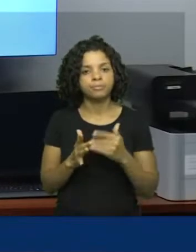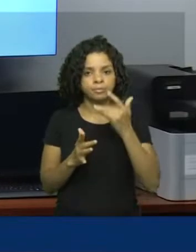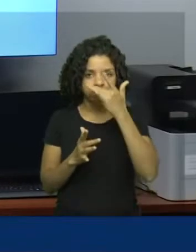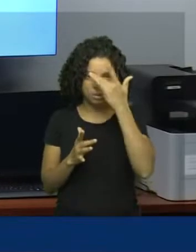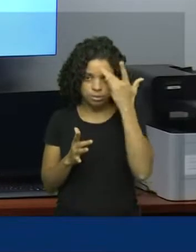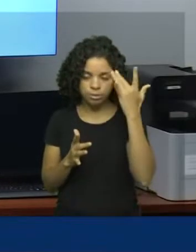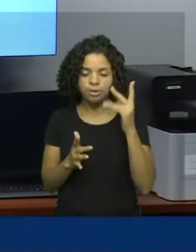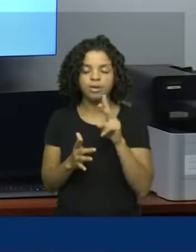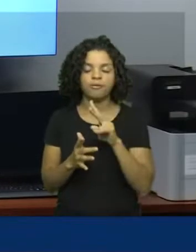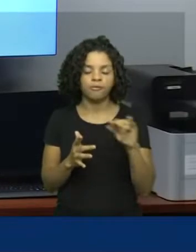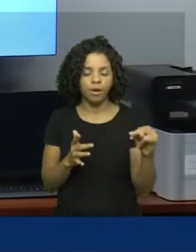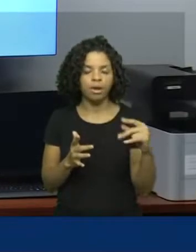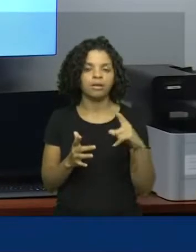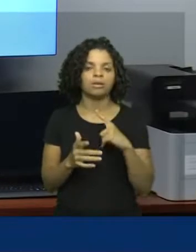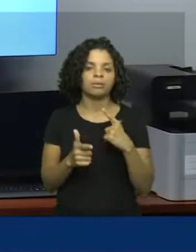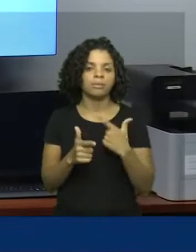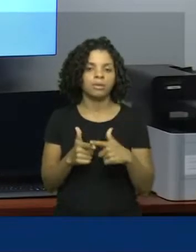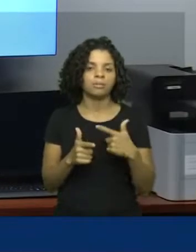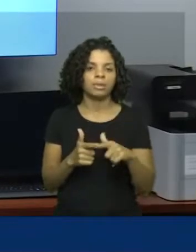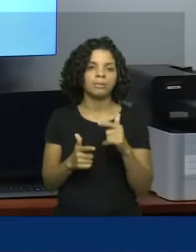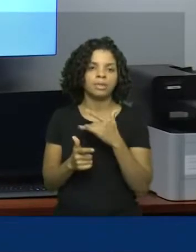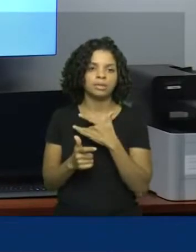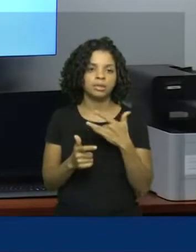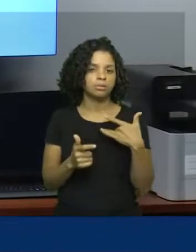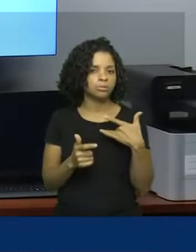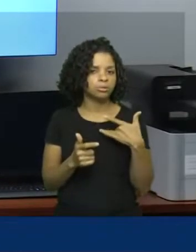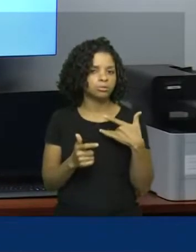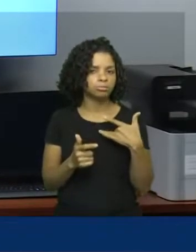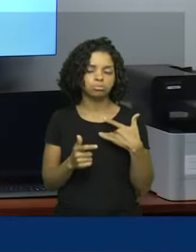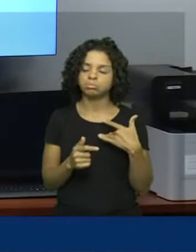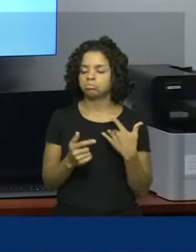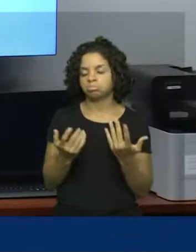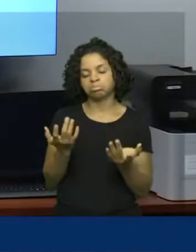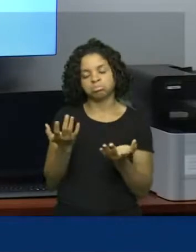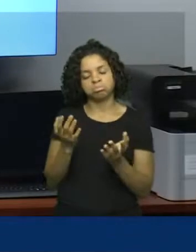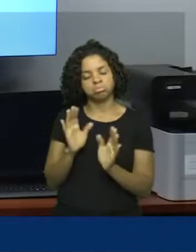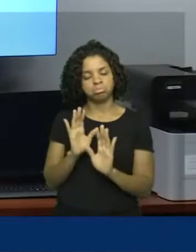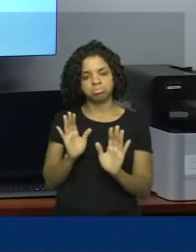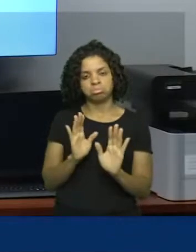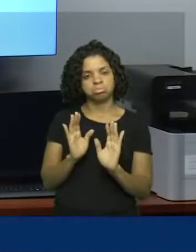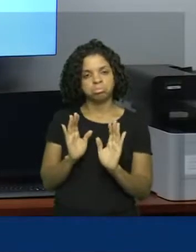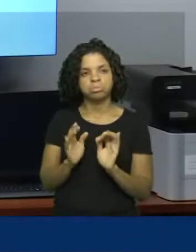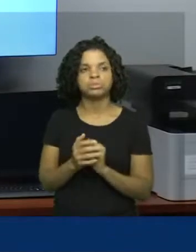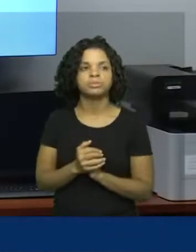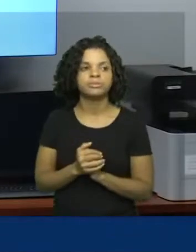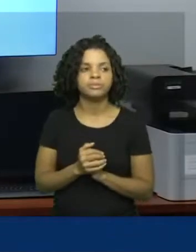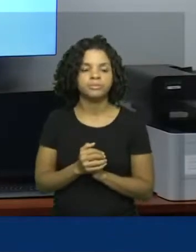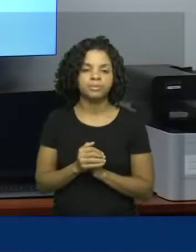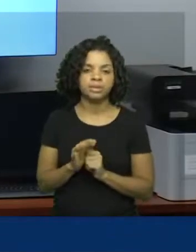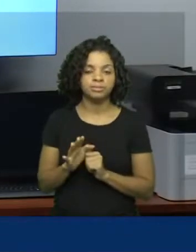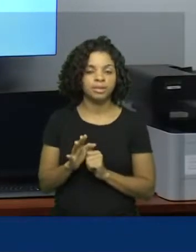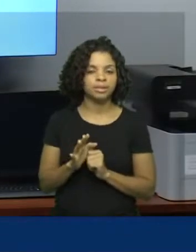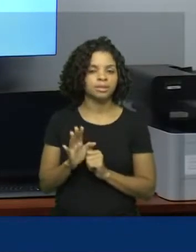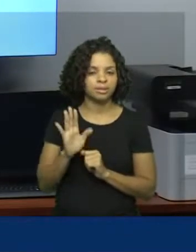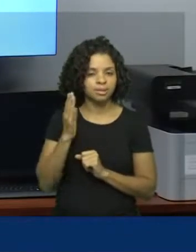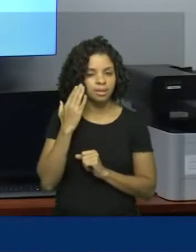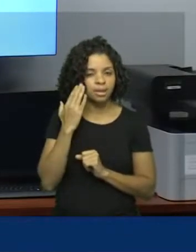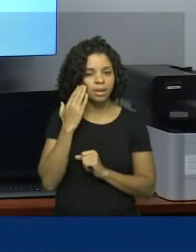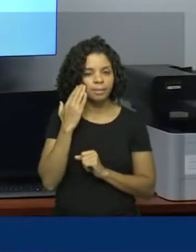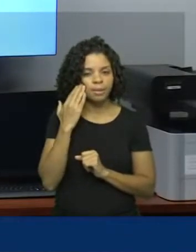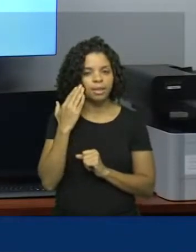um problema de saúde? Não, eu não posso afirmar isso. Mas, se vocês lembram lá do primeiro slide,